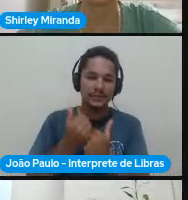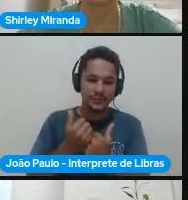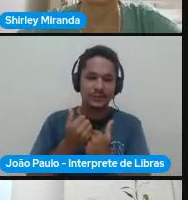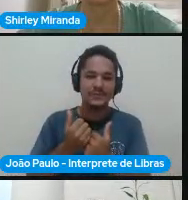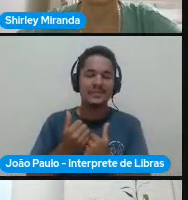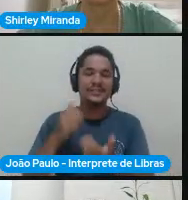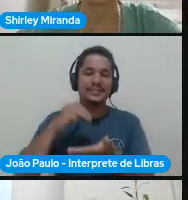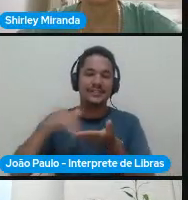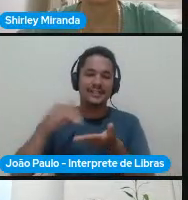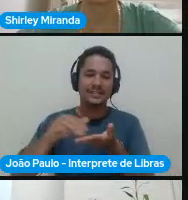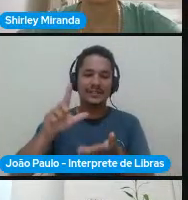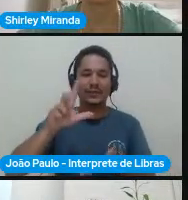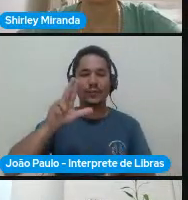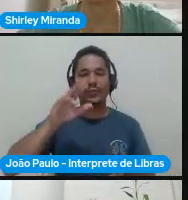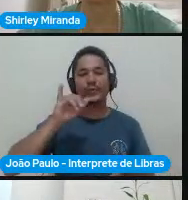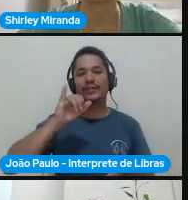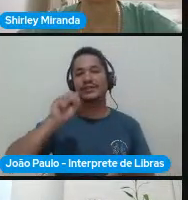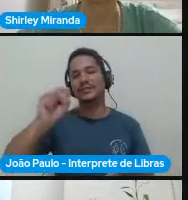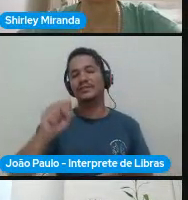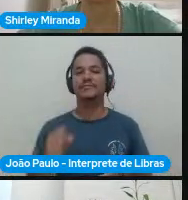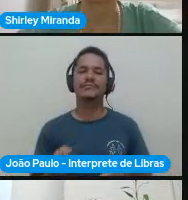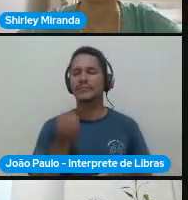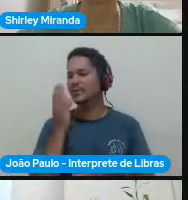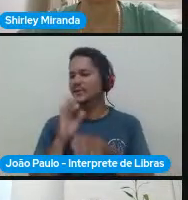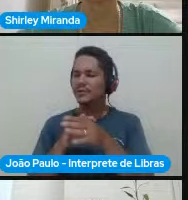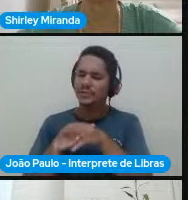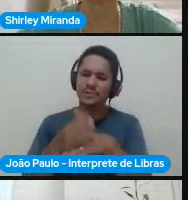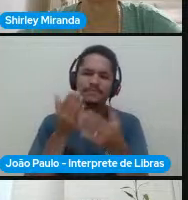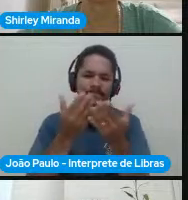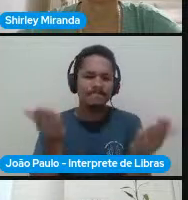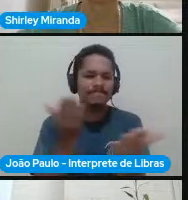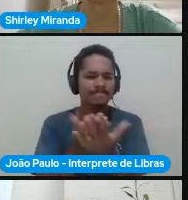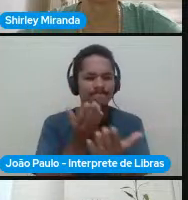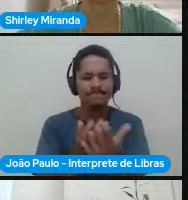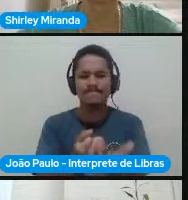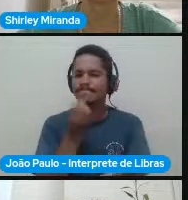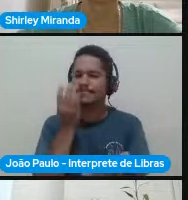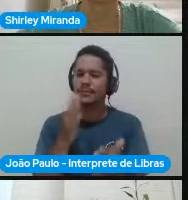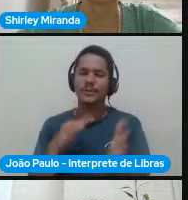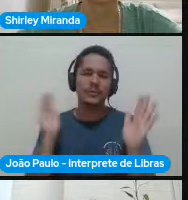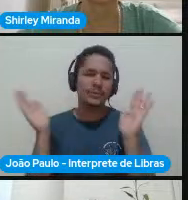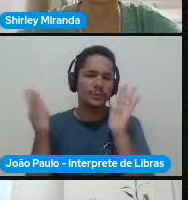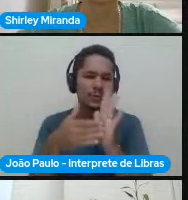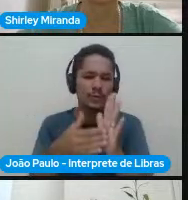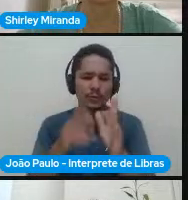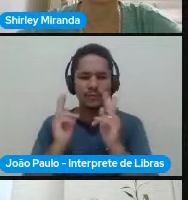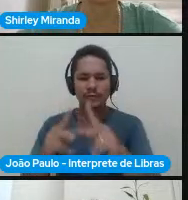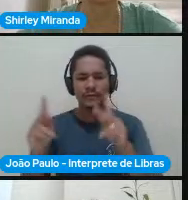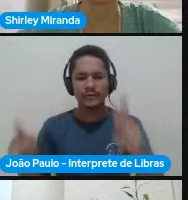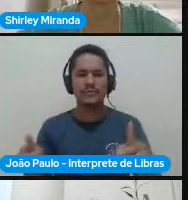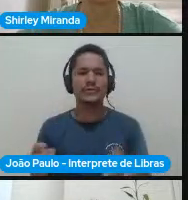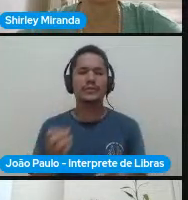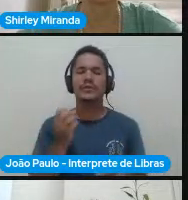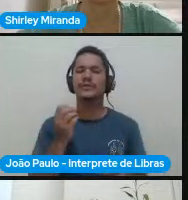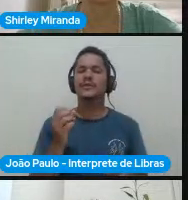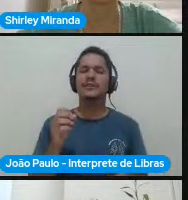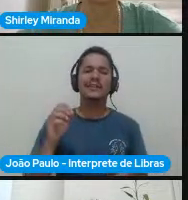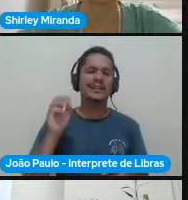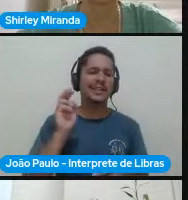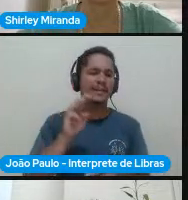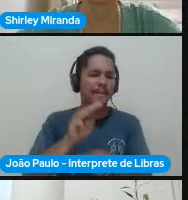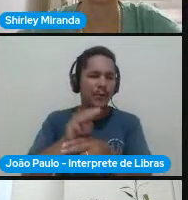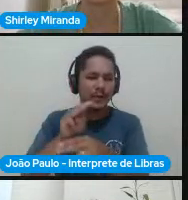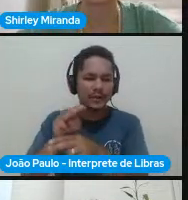noite, estudantes. Boa noite, professores. Boa noite, direção da escola. Boa noite, monitores que estão na escola, que estão neste